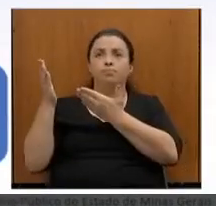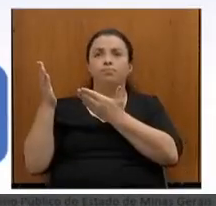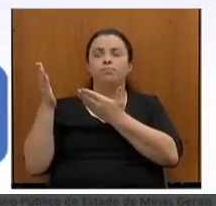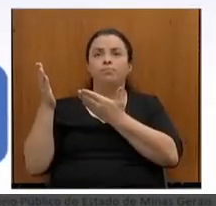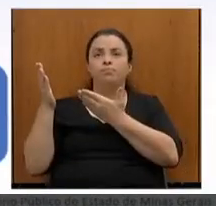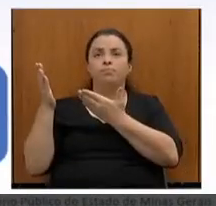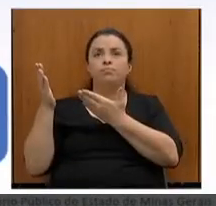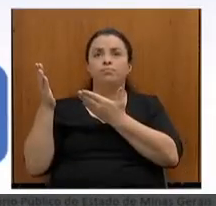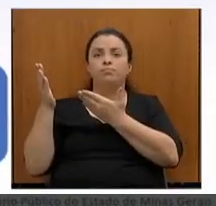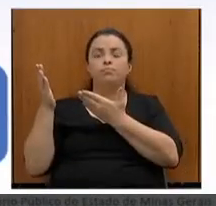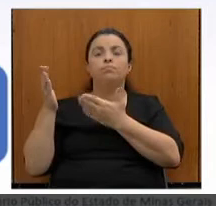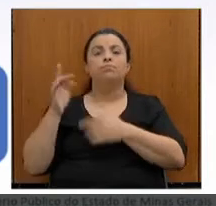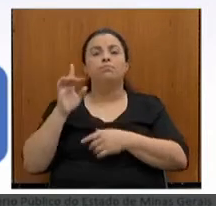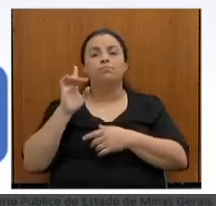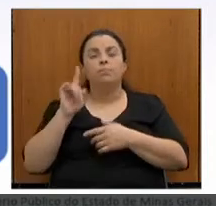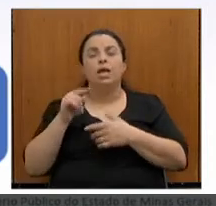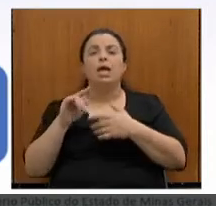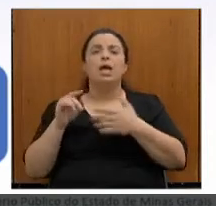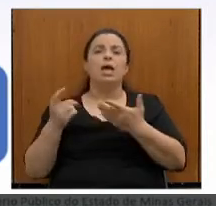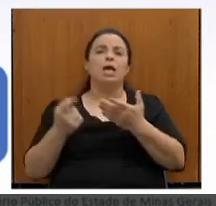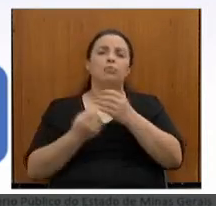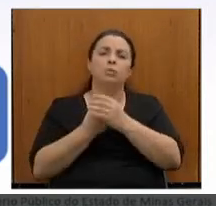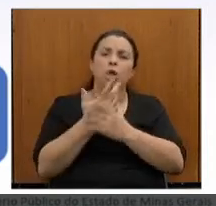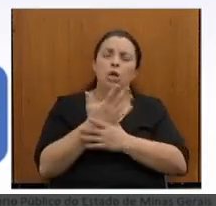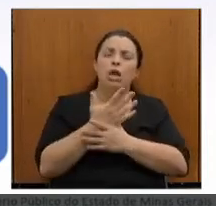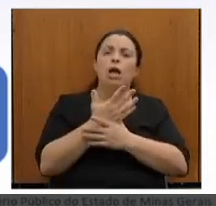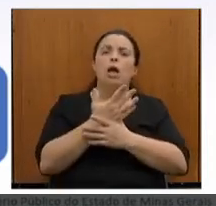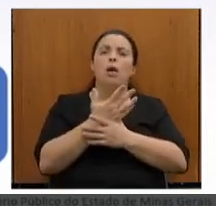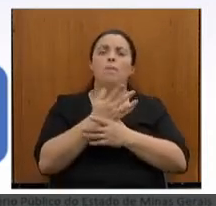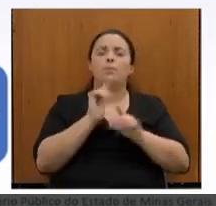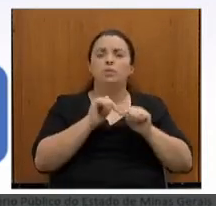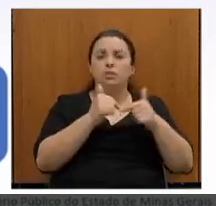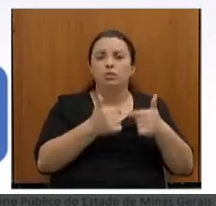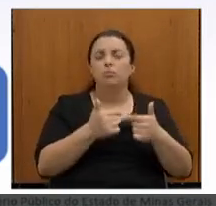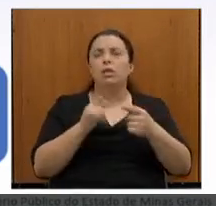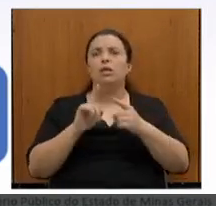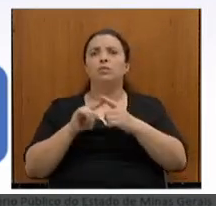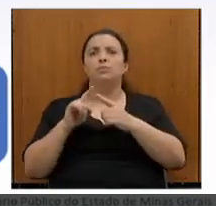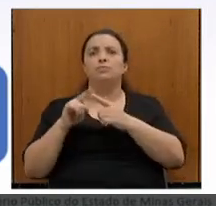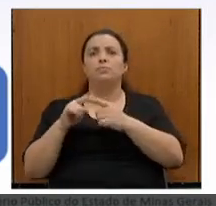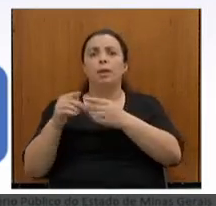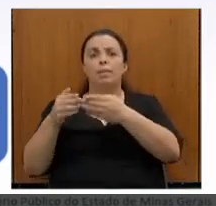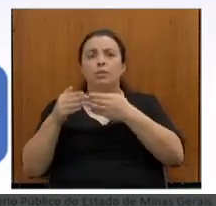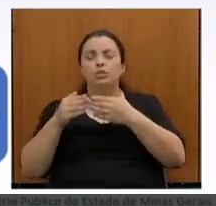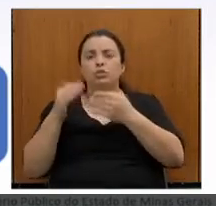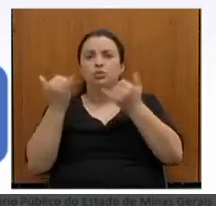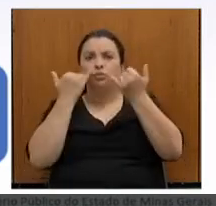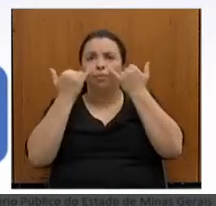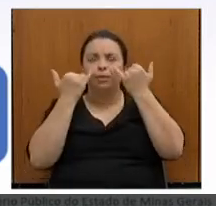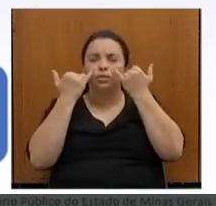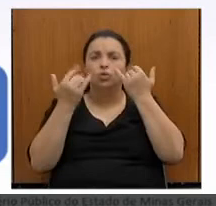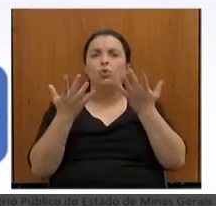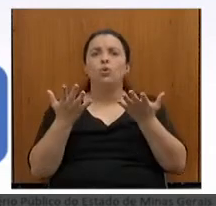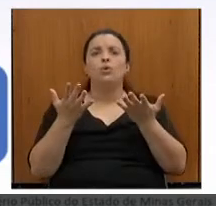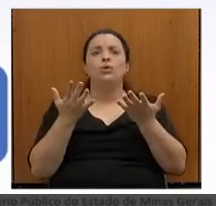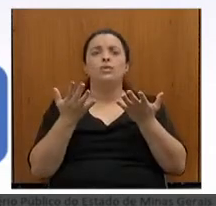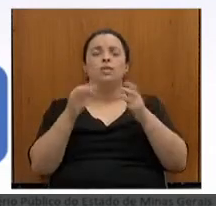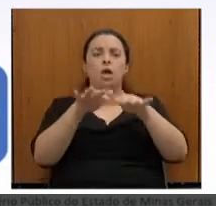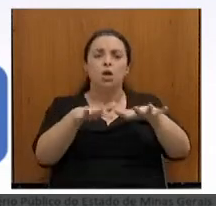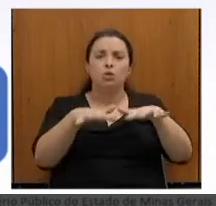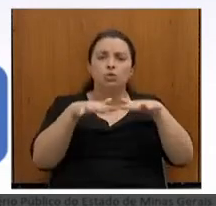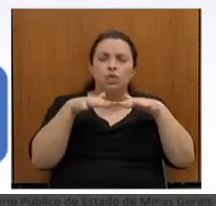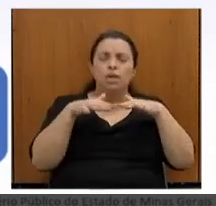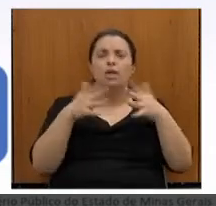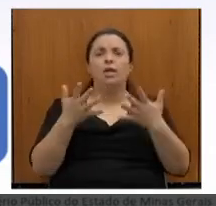a instauração de procedimentos, requisição de informações, sugerem-se também inspeções, audiências públicas,